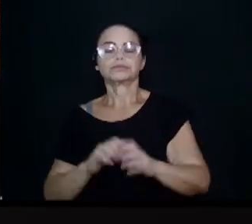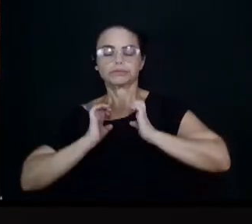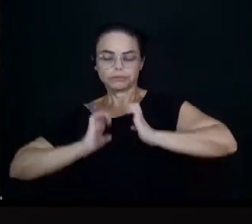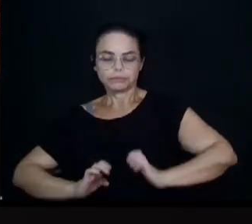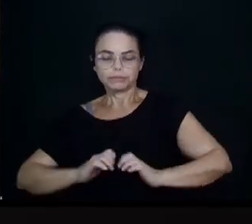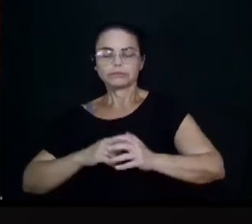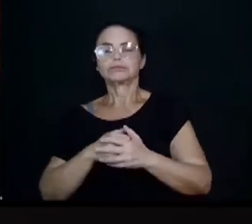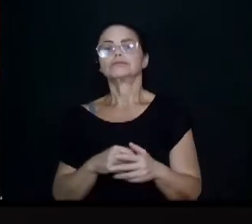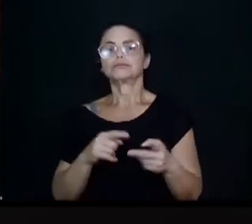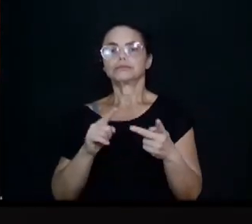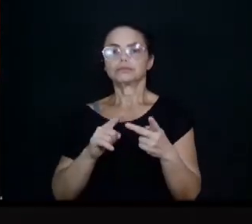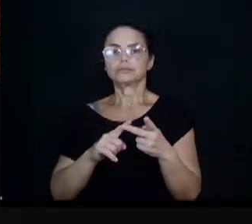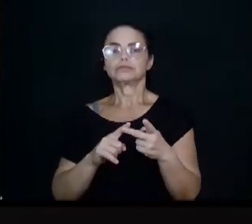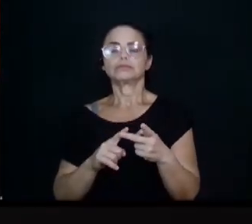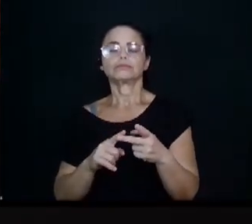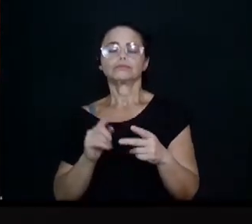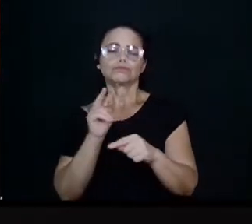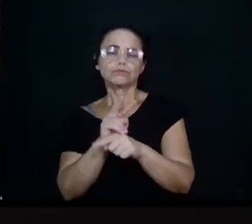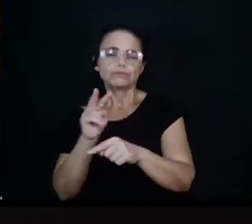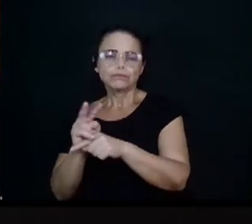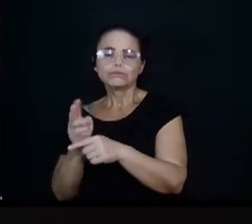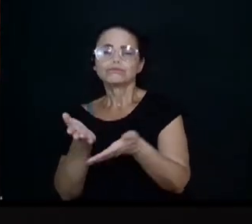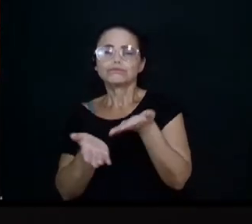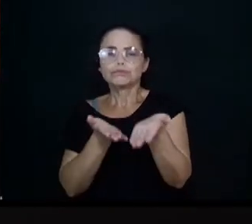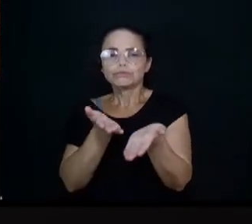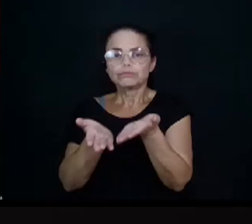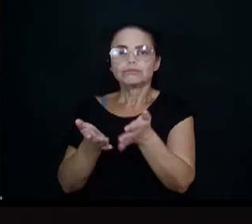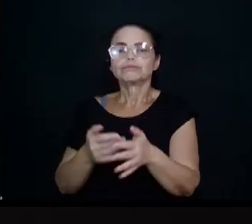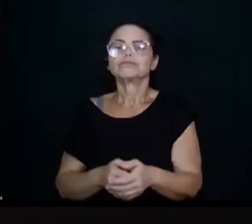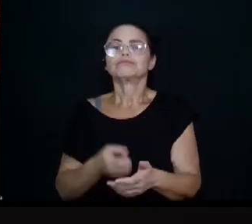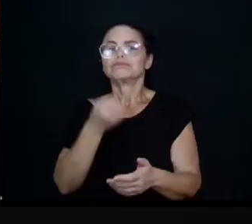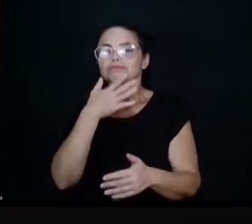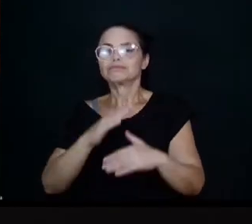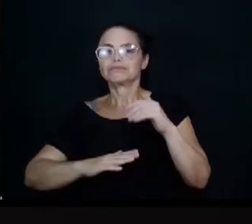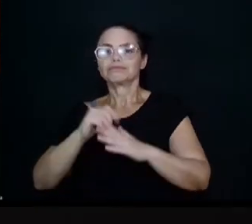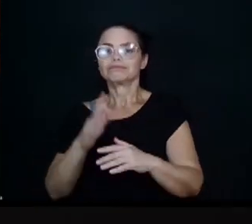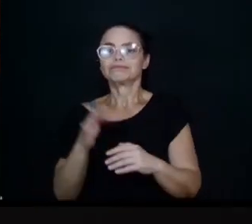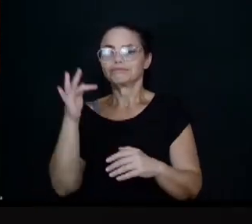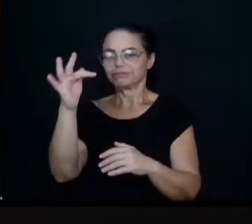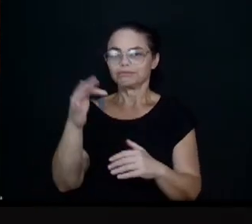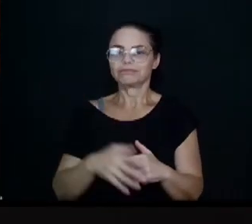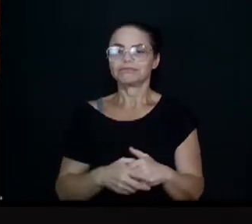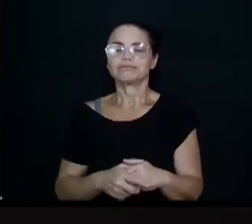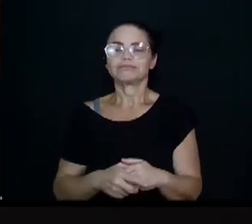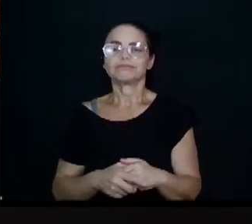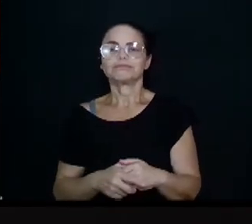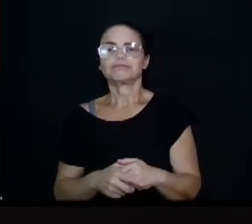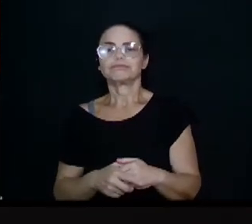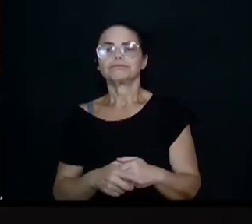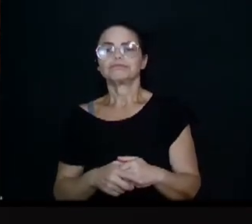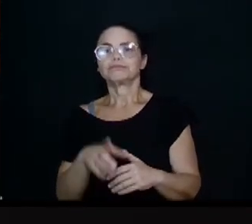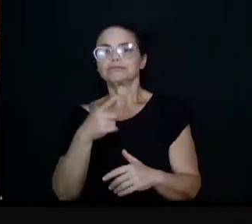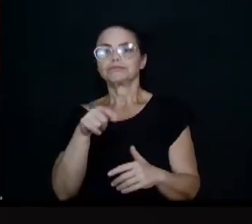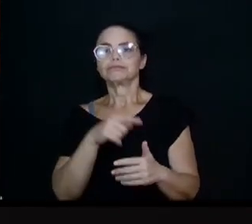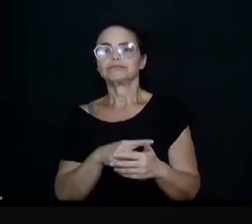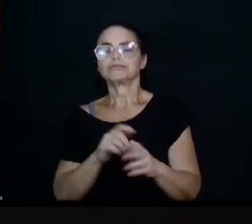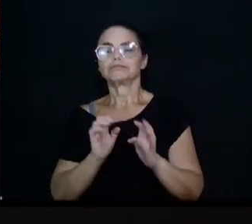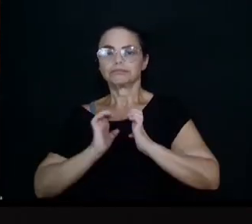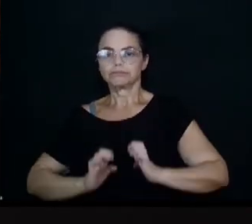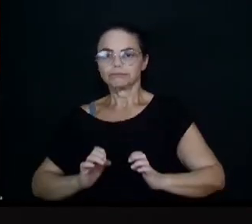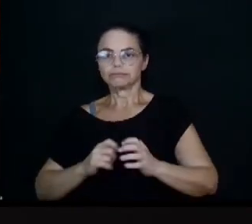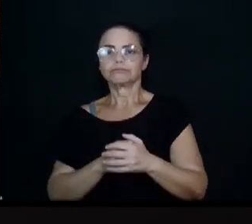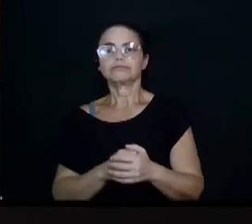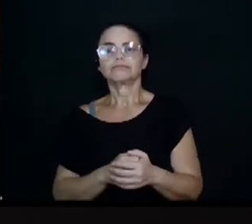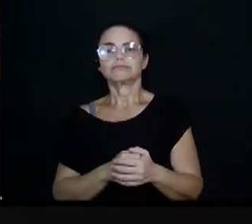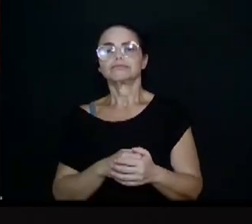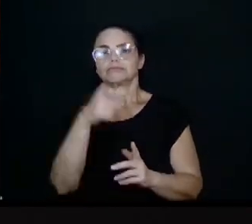com zelo, com dedicação, para que ele seja um bom profissional. E nessa questão que a gente tem, a questão da ética, assim, né? A pessoa, na